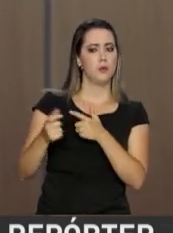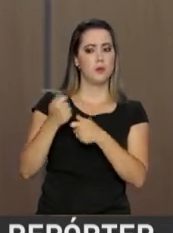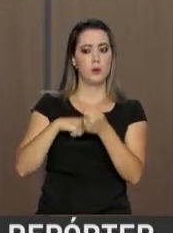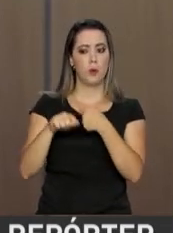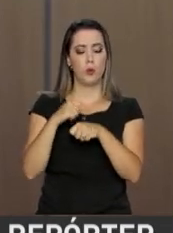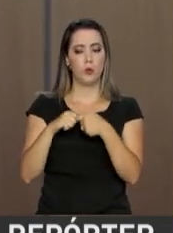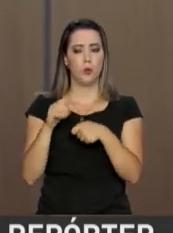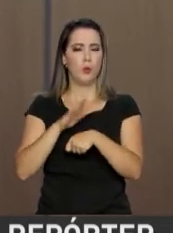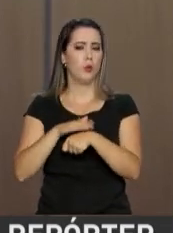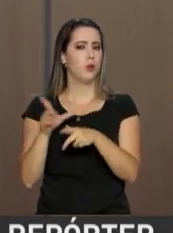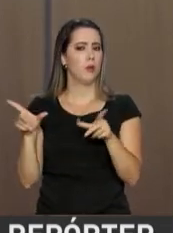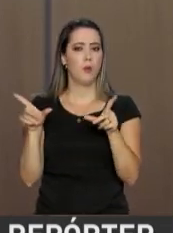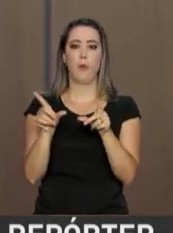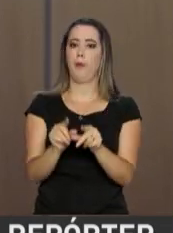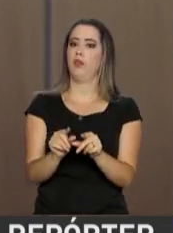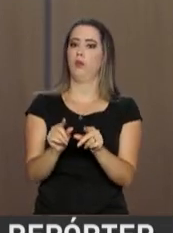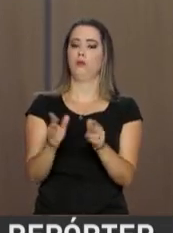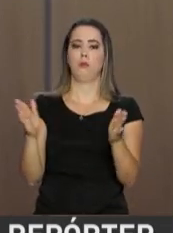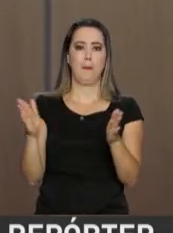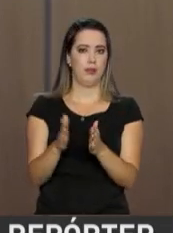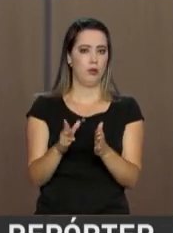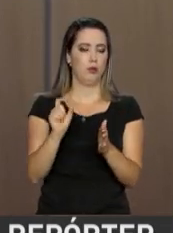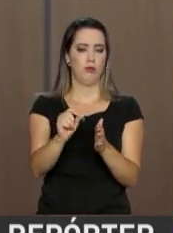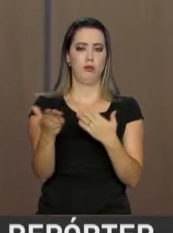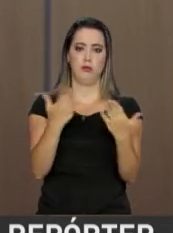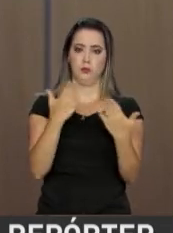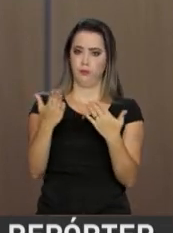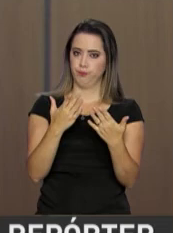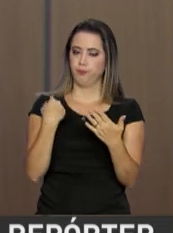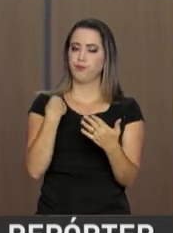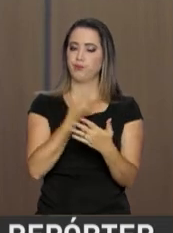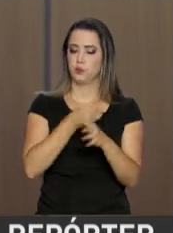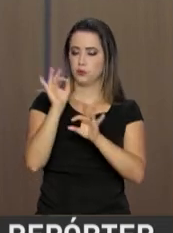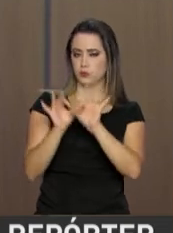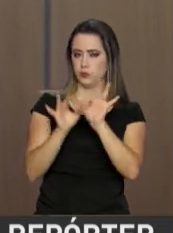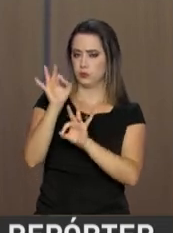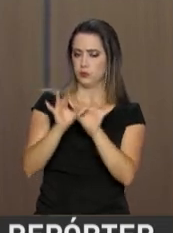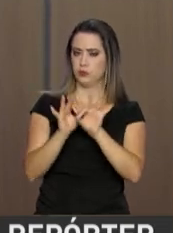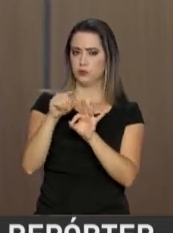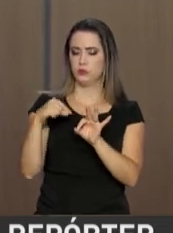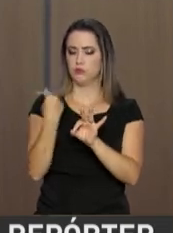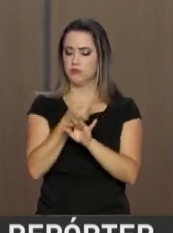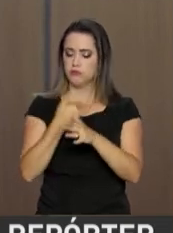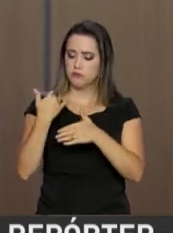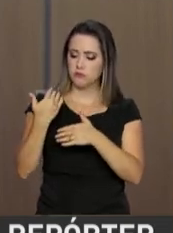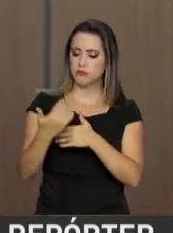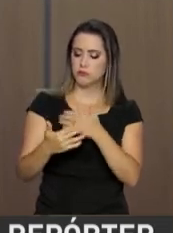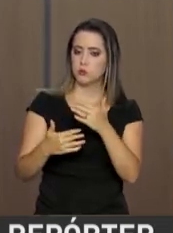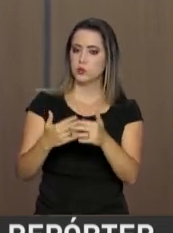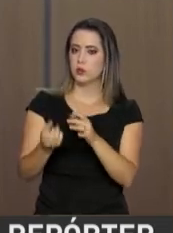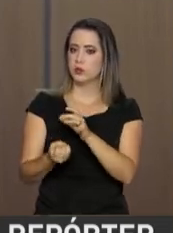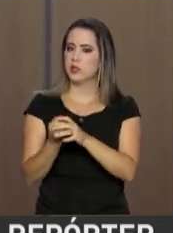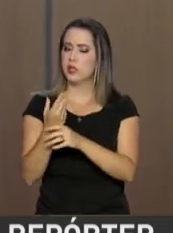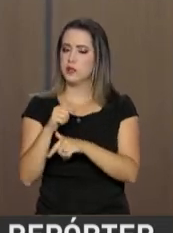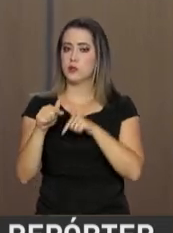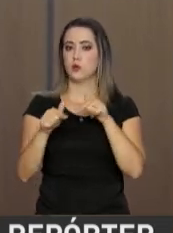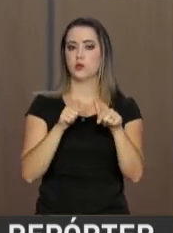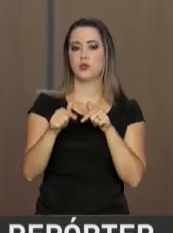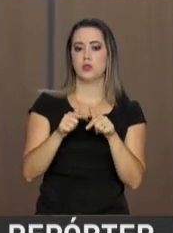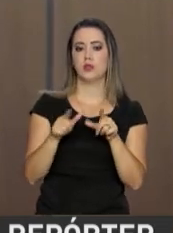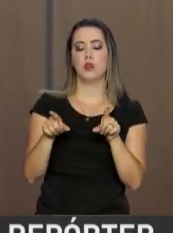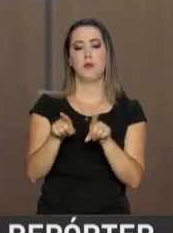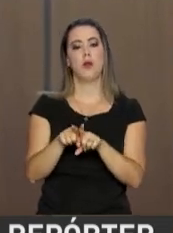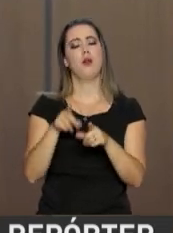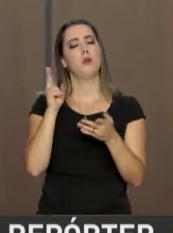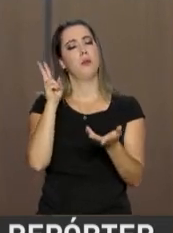projetávamos e estamos restabelecendo todo o movimento de geração de empregos ainda